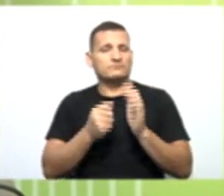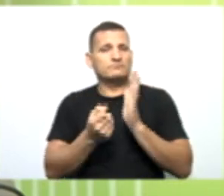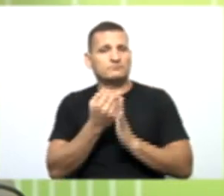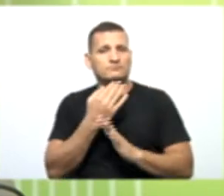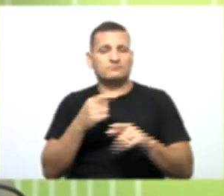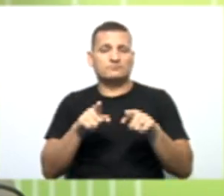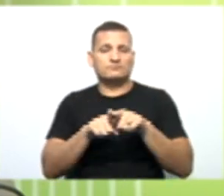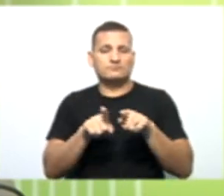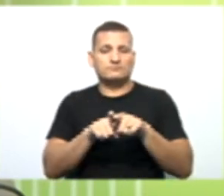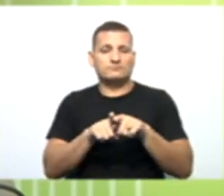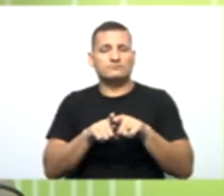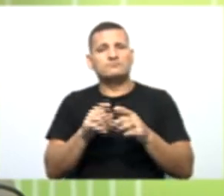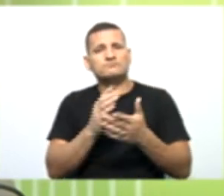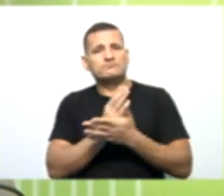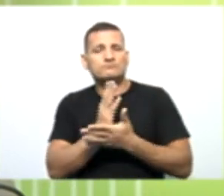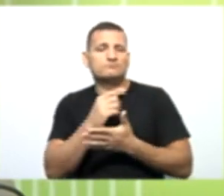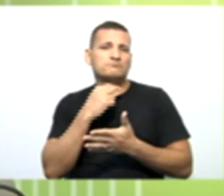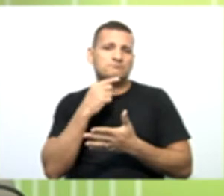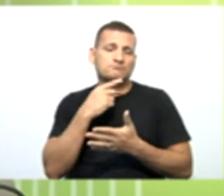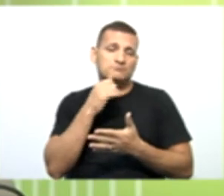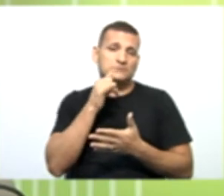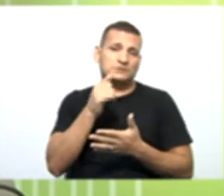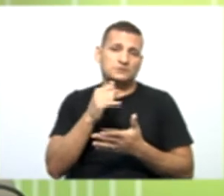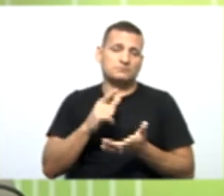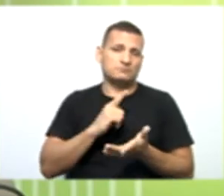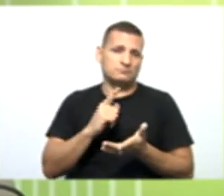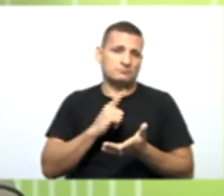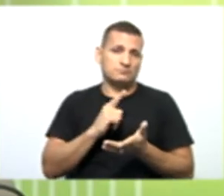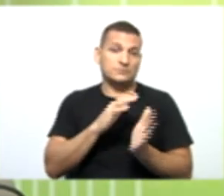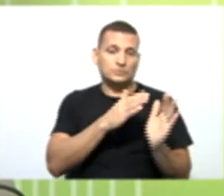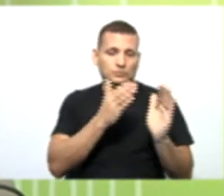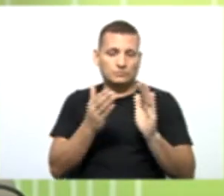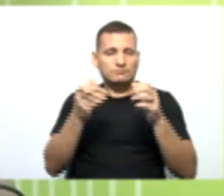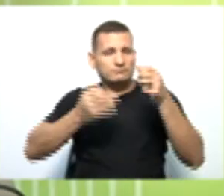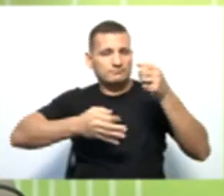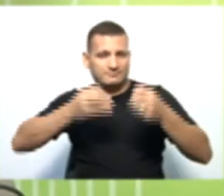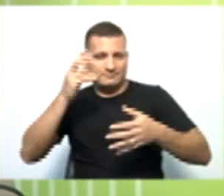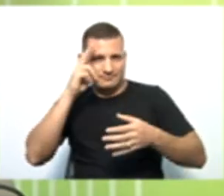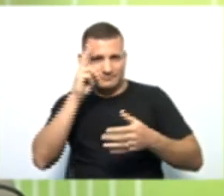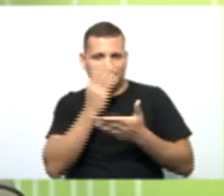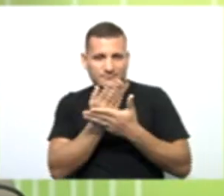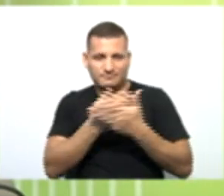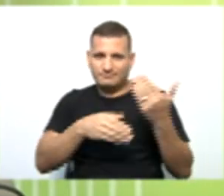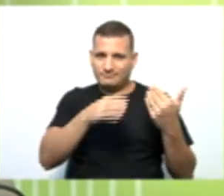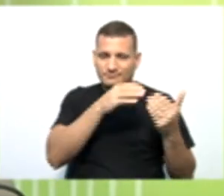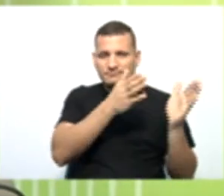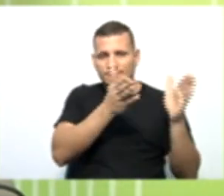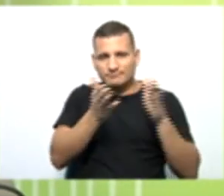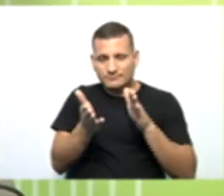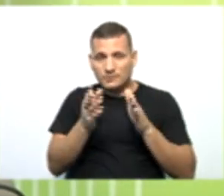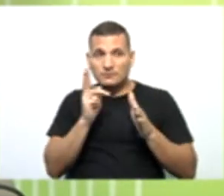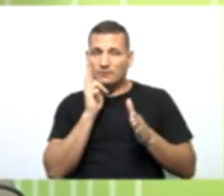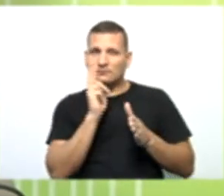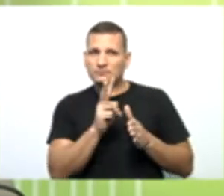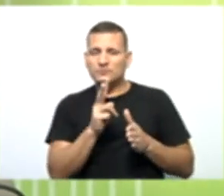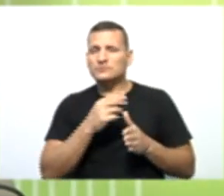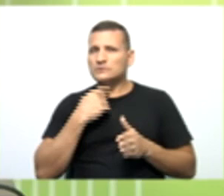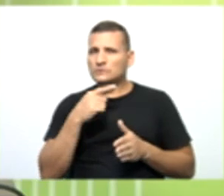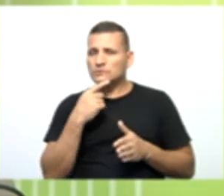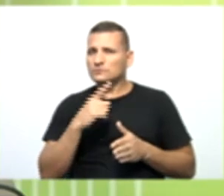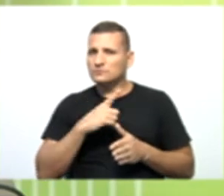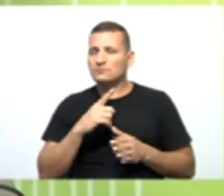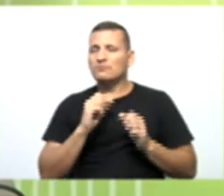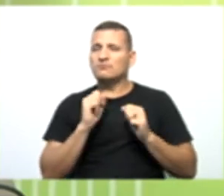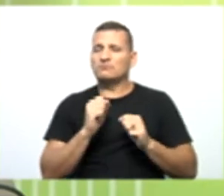também algumas dúvidas que possam ter tido durante a aula, alguma coisa que não ficou